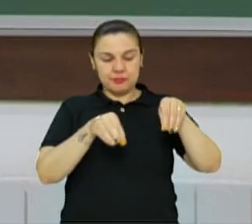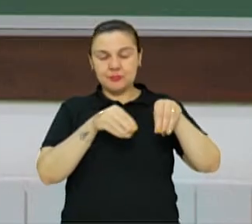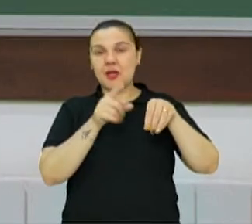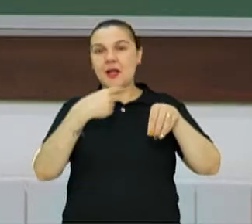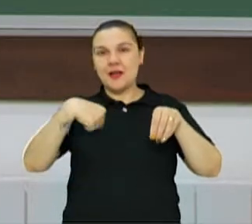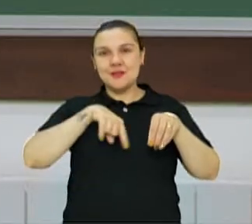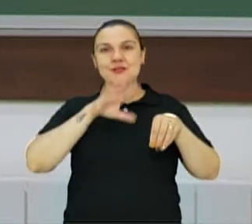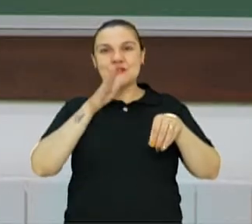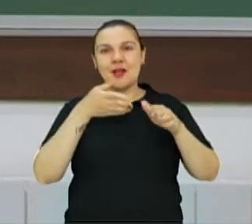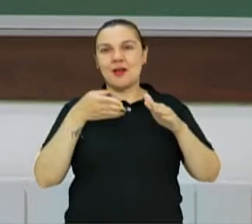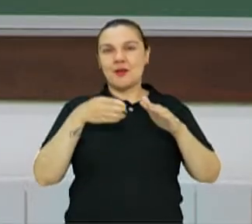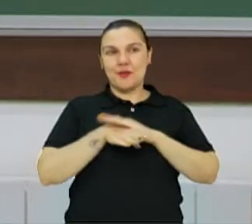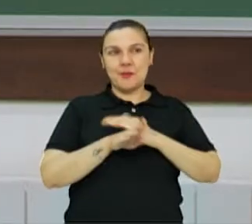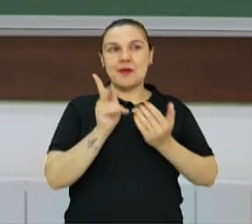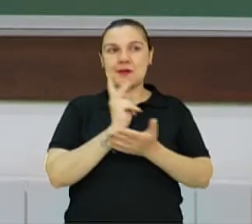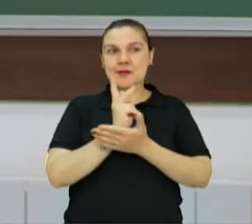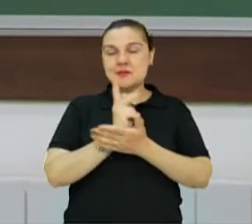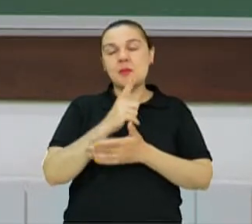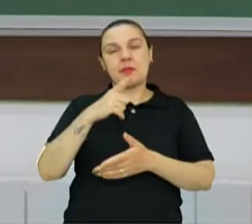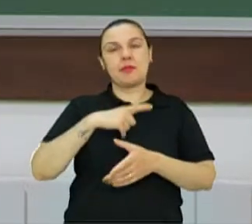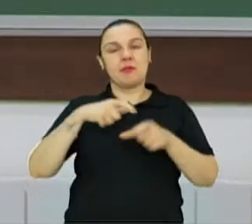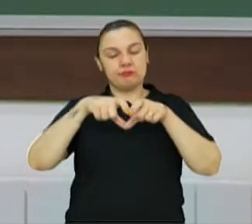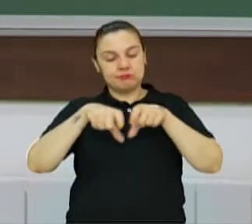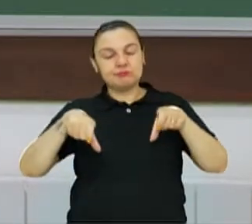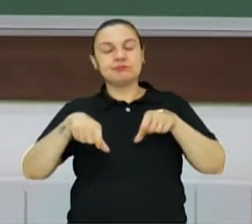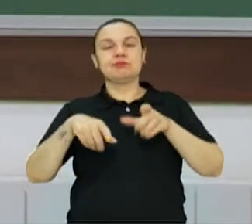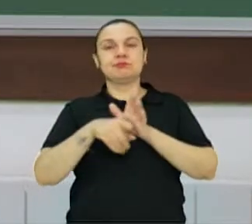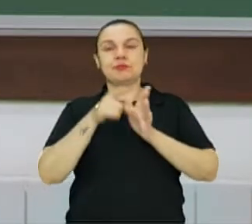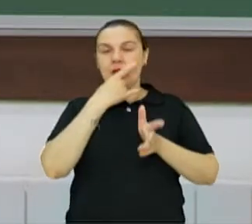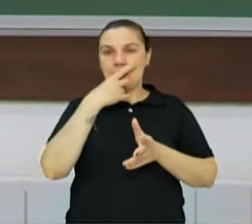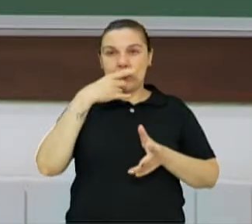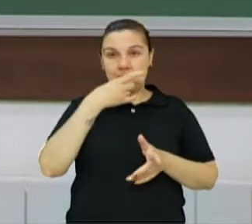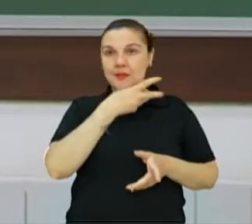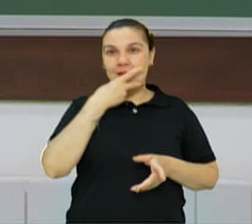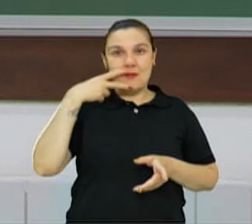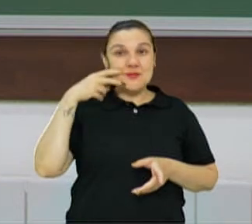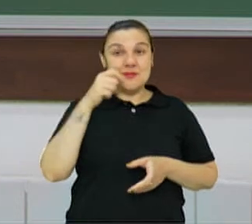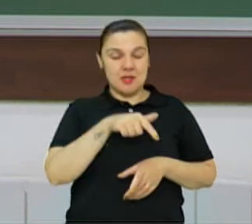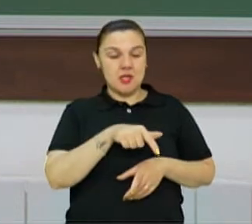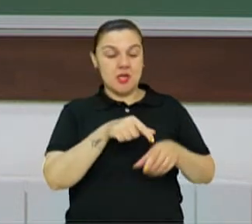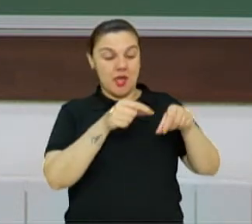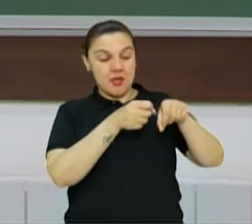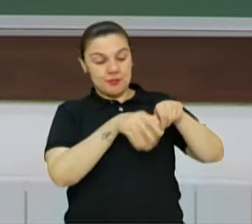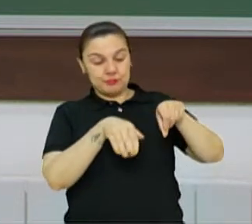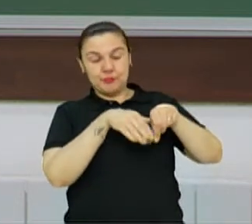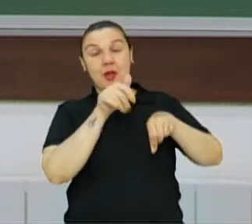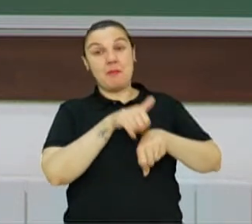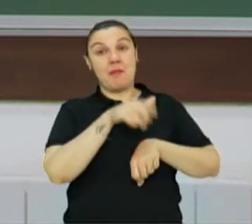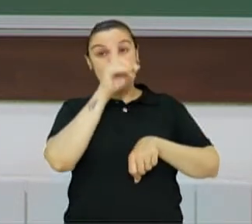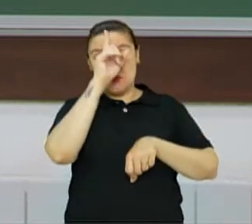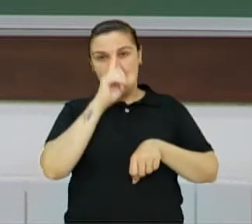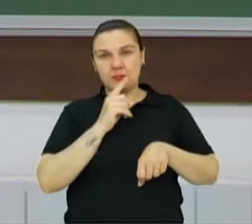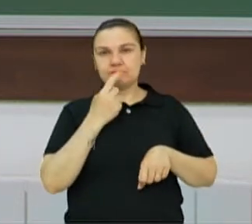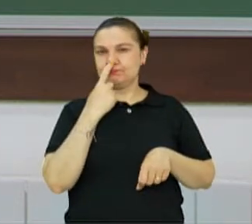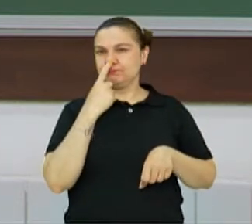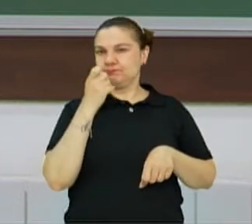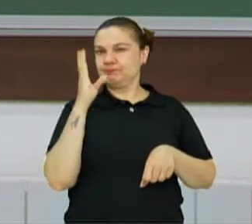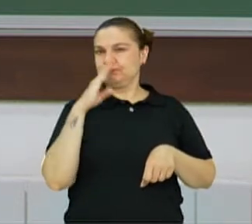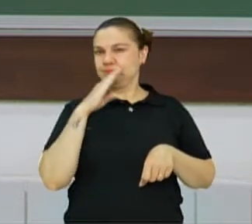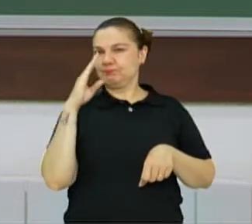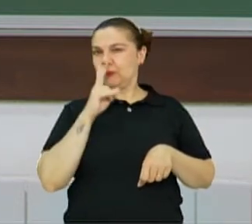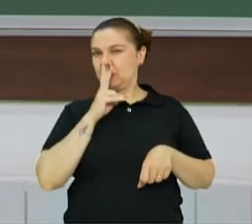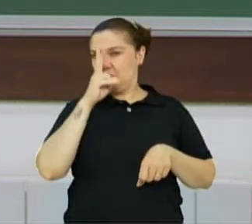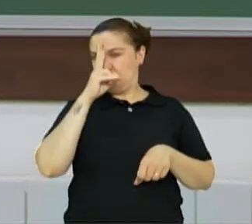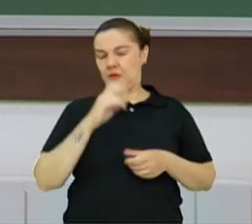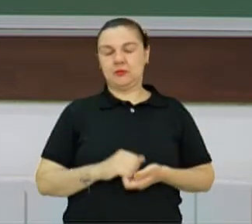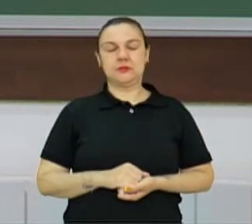daquele que a menina tem na calcinha, tá? É um corrimento mais amarelo, que pode inclusive ter odor, tá? Um cheiro, né, mais